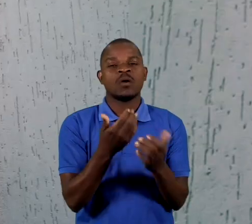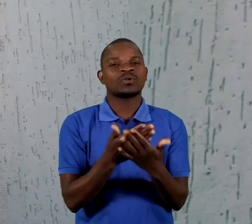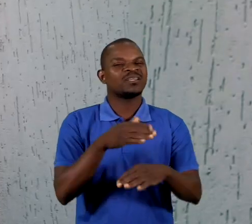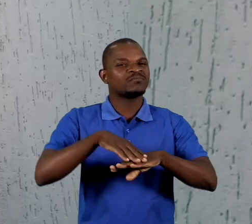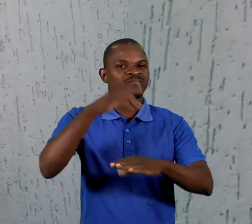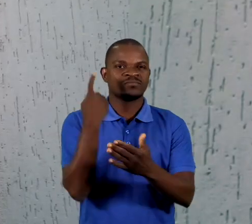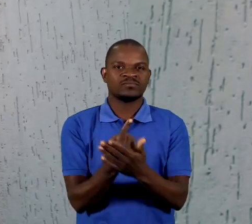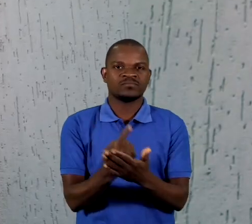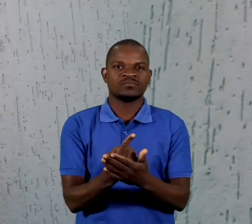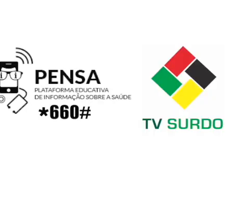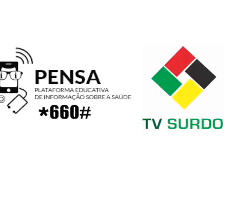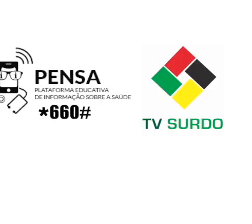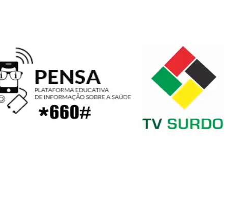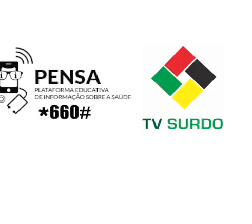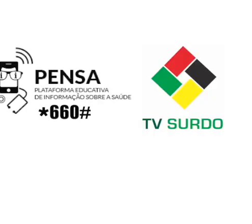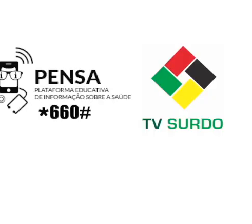isto é sério